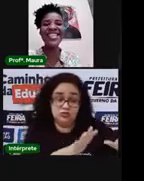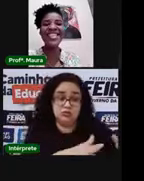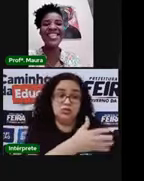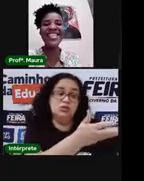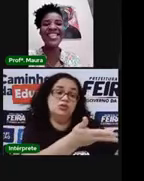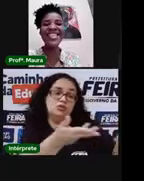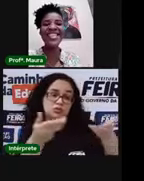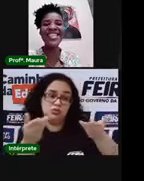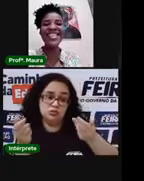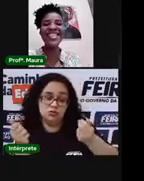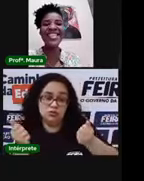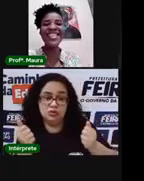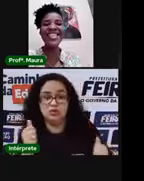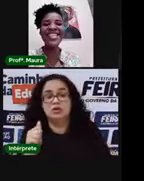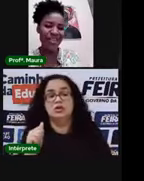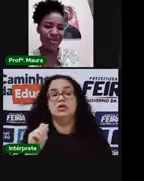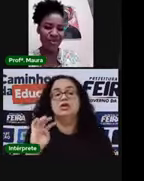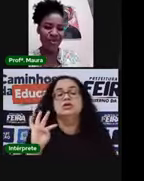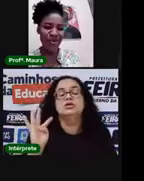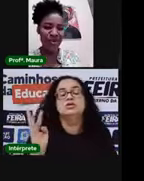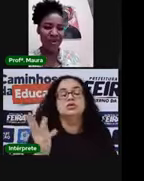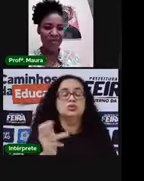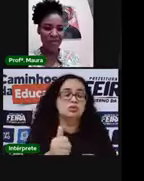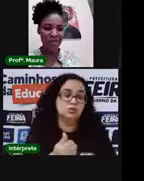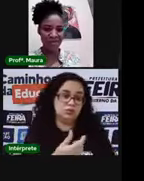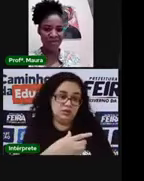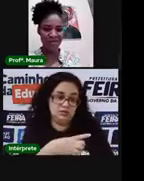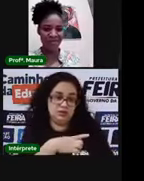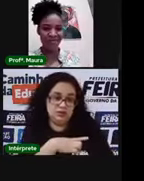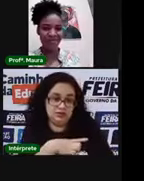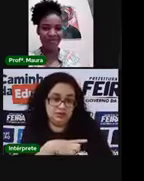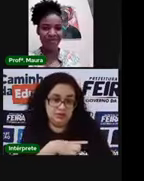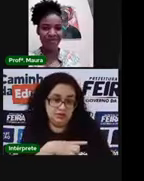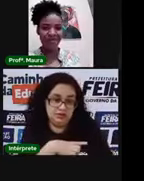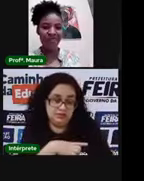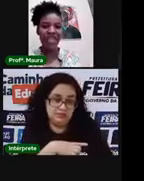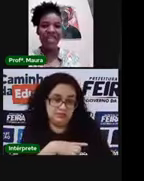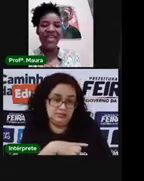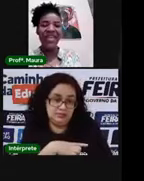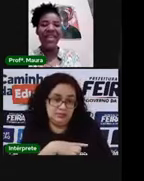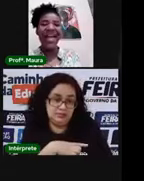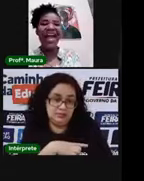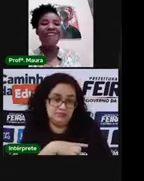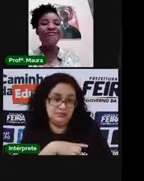com tudo que tu está trazendo para mim.